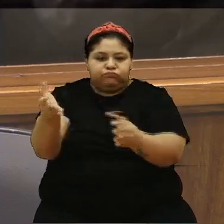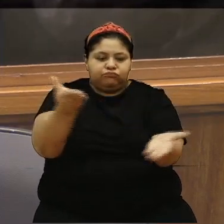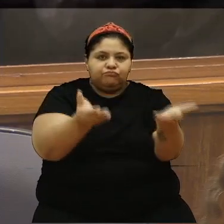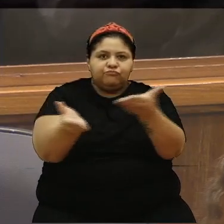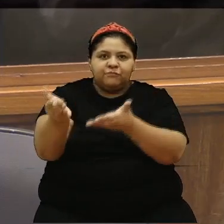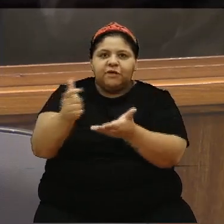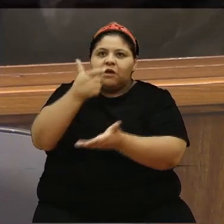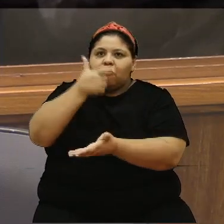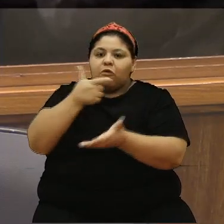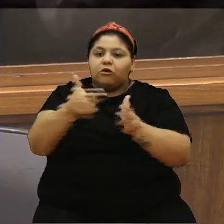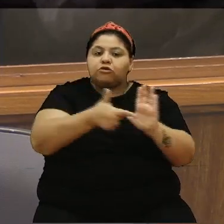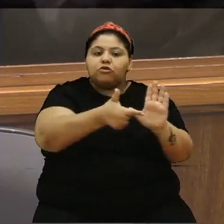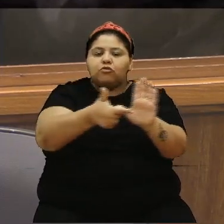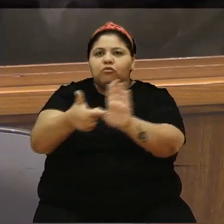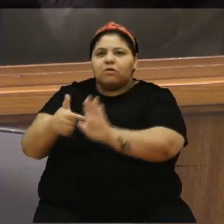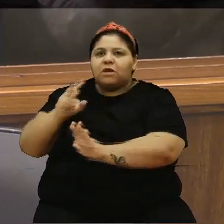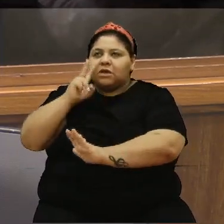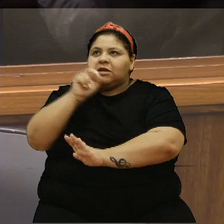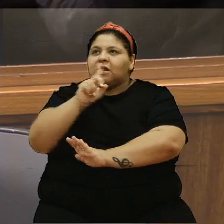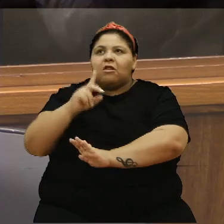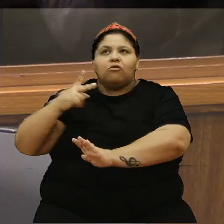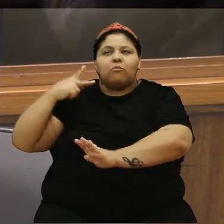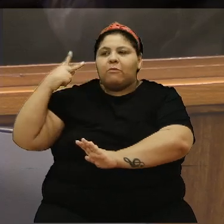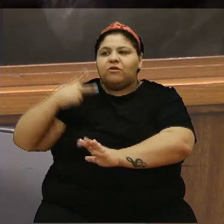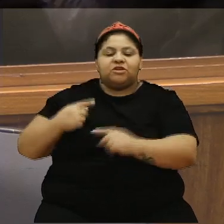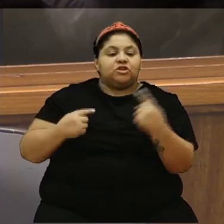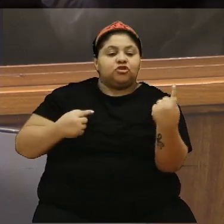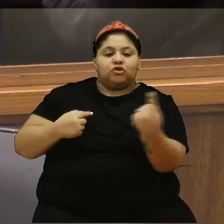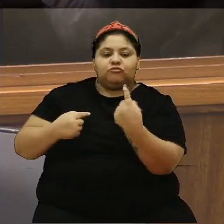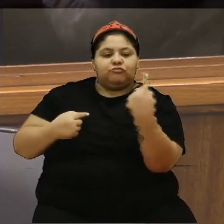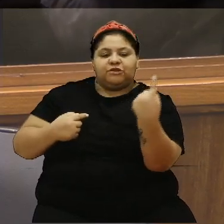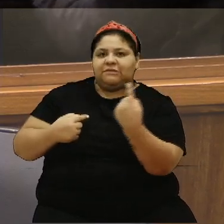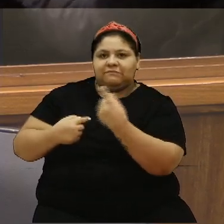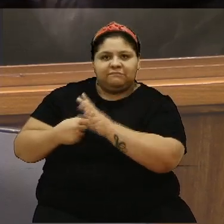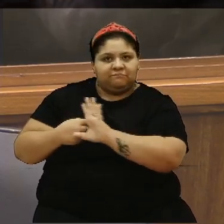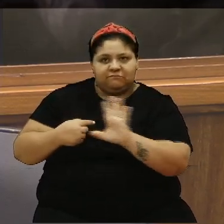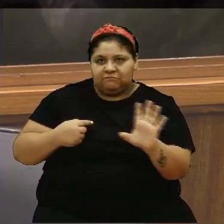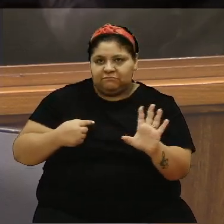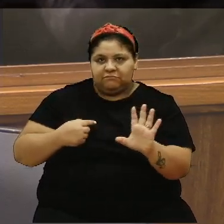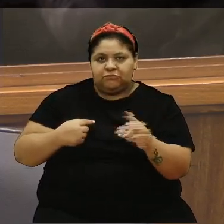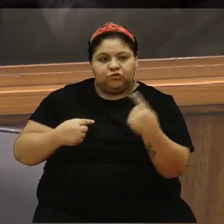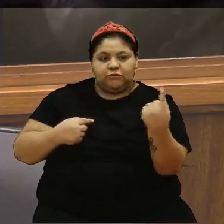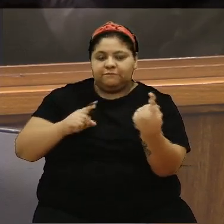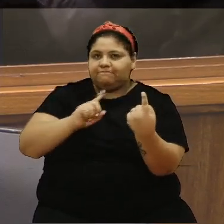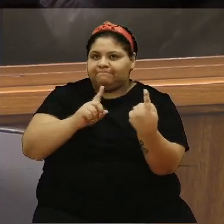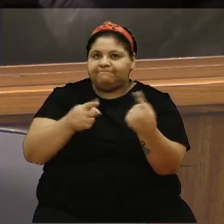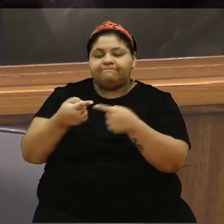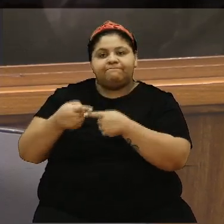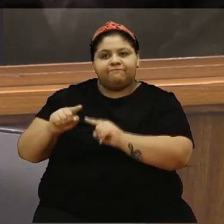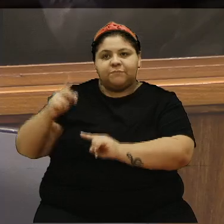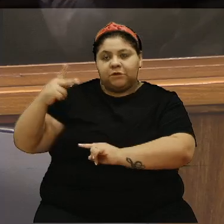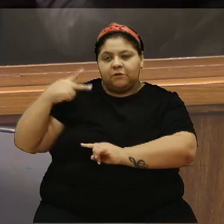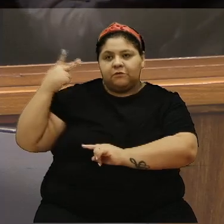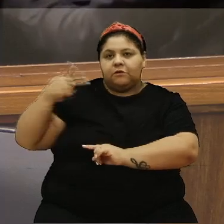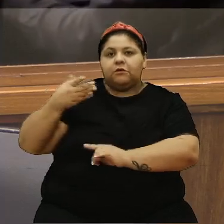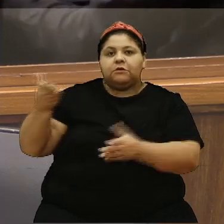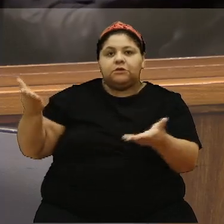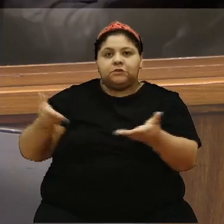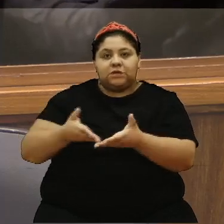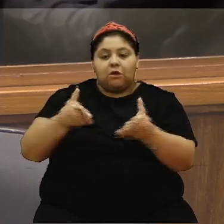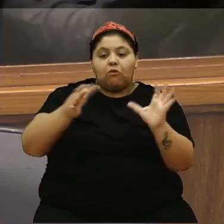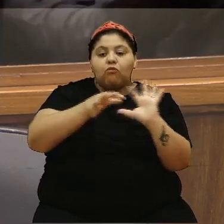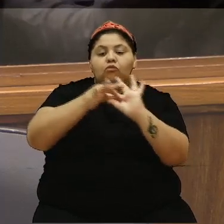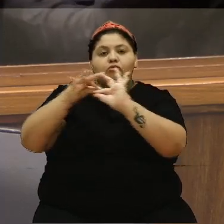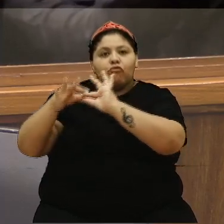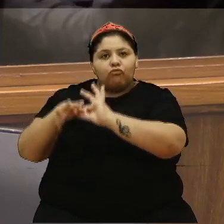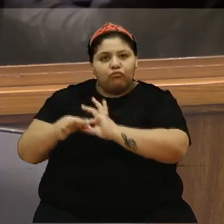que tem disso não ser uma política isolada, não ser uma política que anda sozinha, mas ser algo que está linkado e que